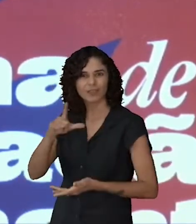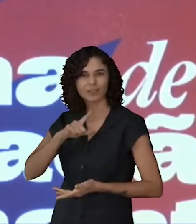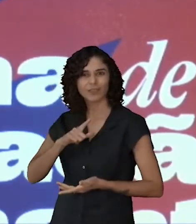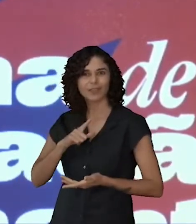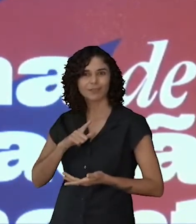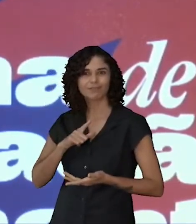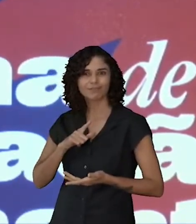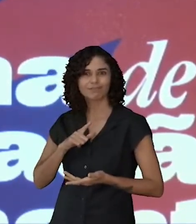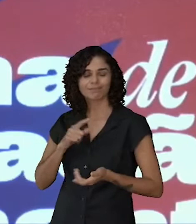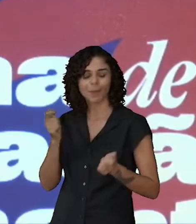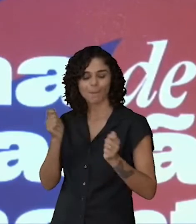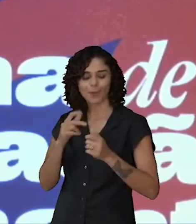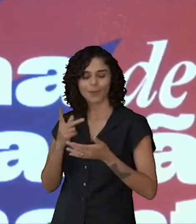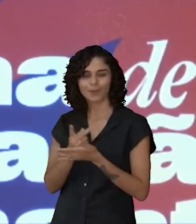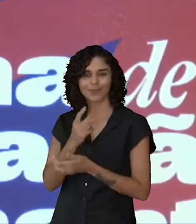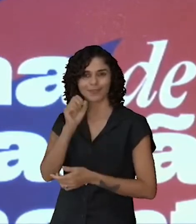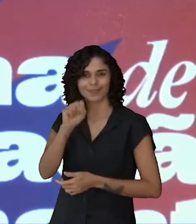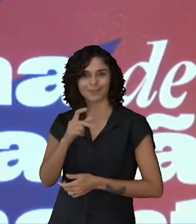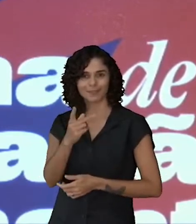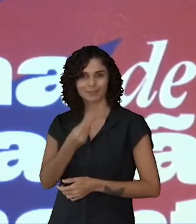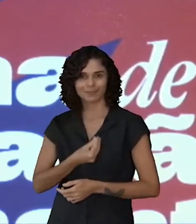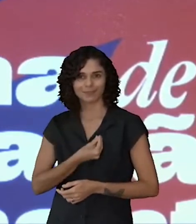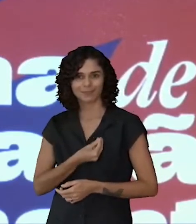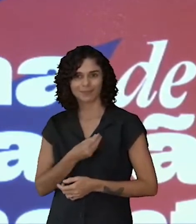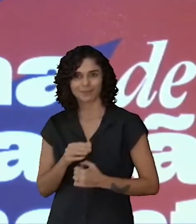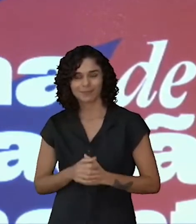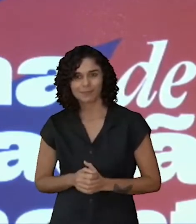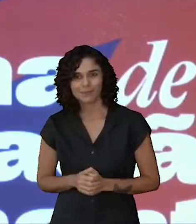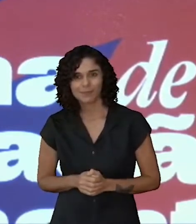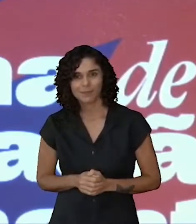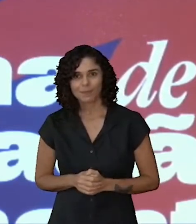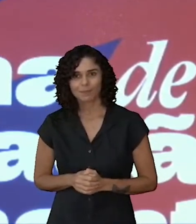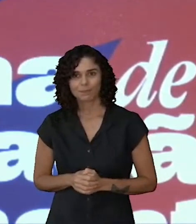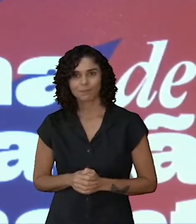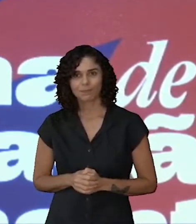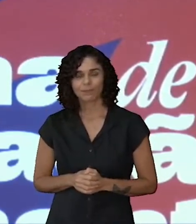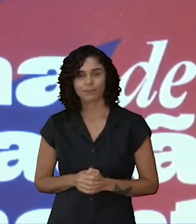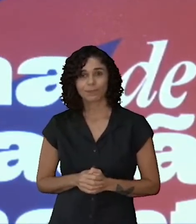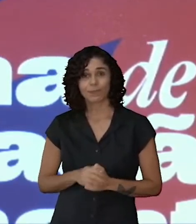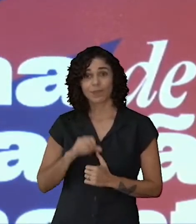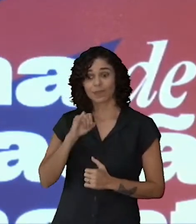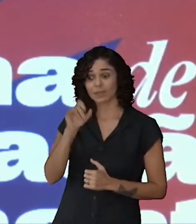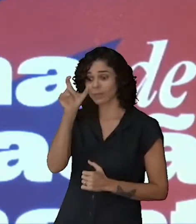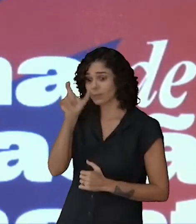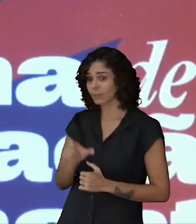Então ninguém que realmente quis e não podia estar aqui,